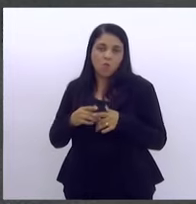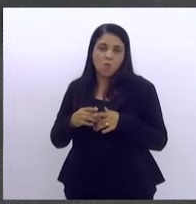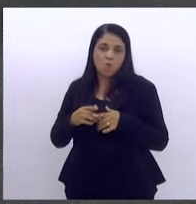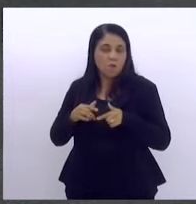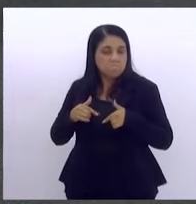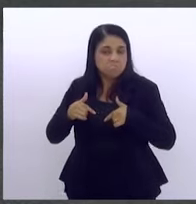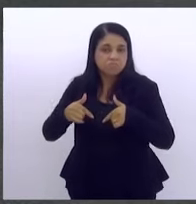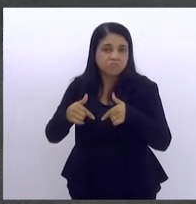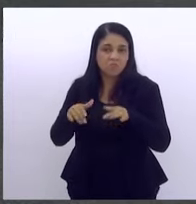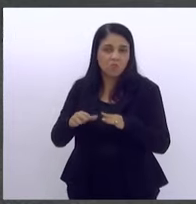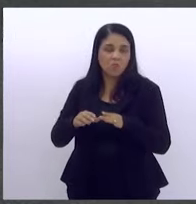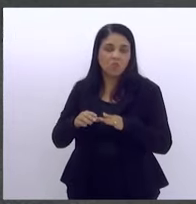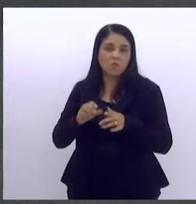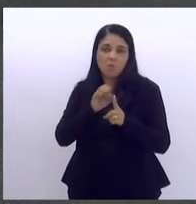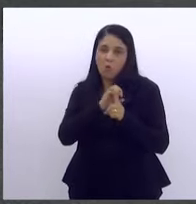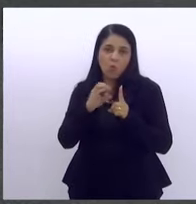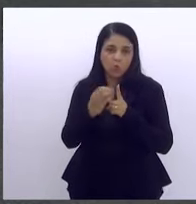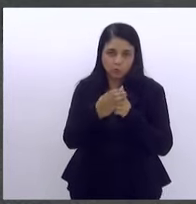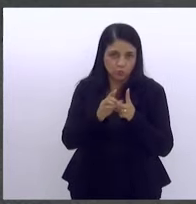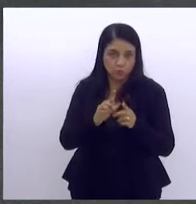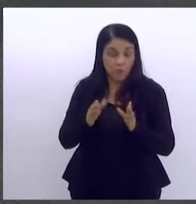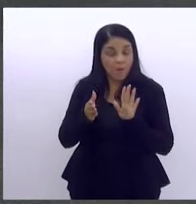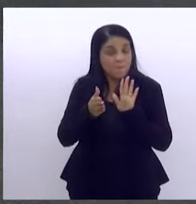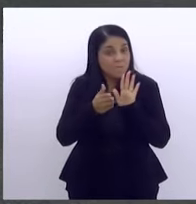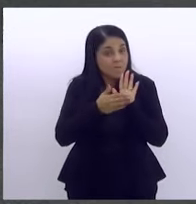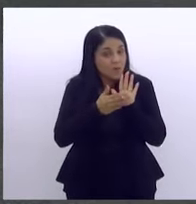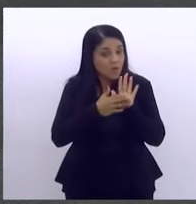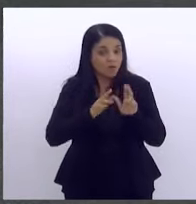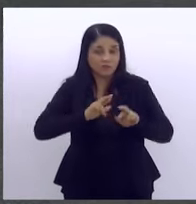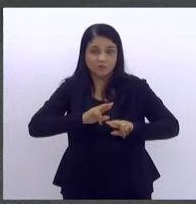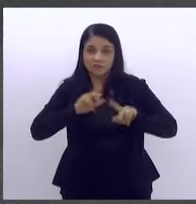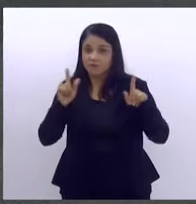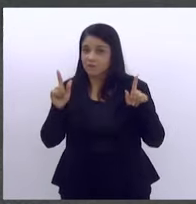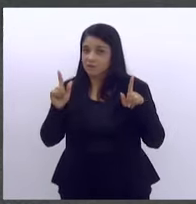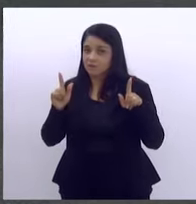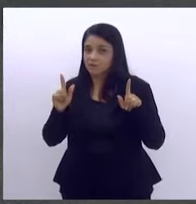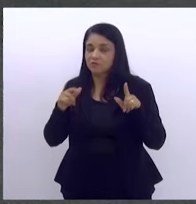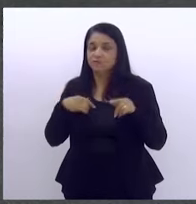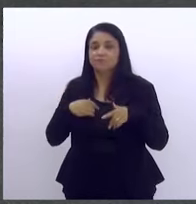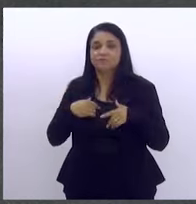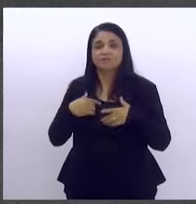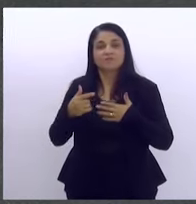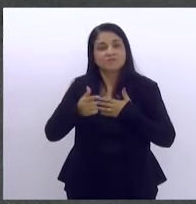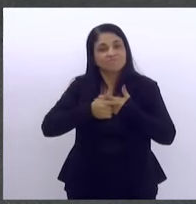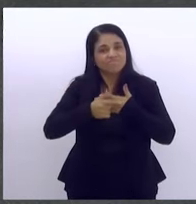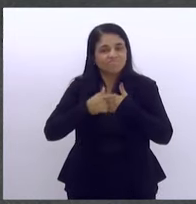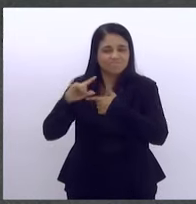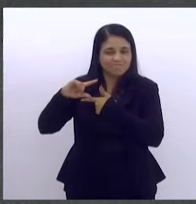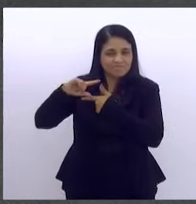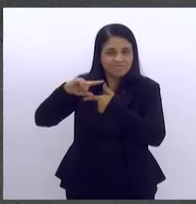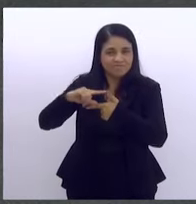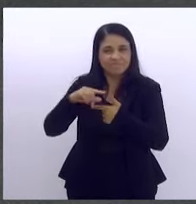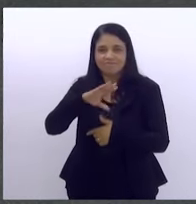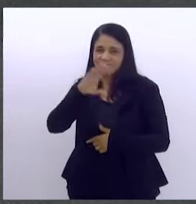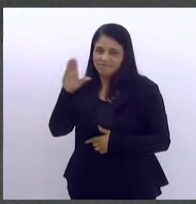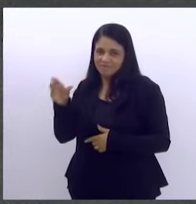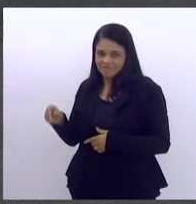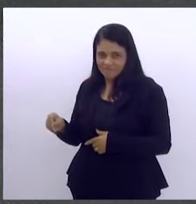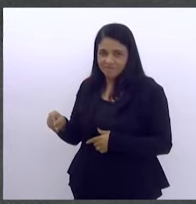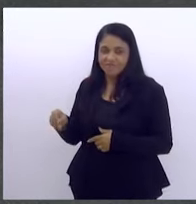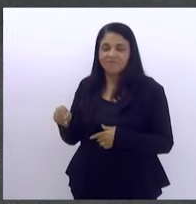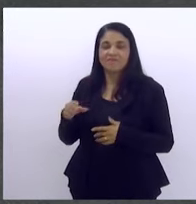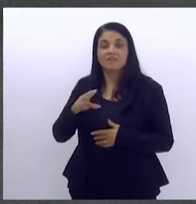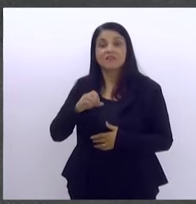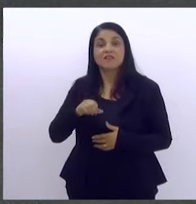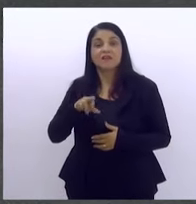ou específico de uma religião. É uma proposta de discutir essas tradições culturais e de credo. Mas, como o senhor colocou muito bem,